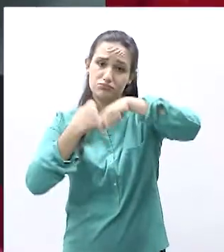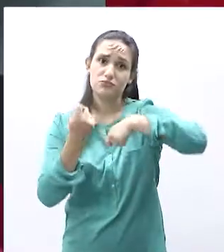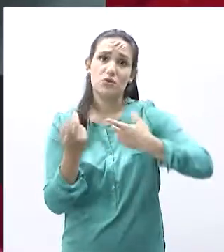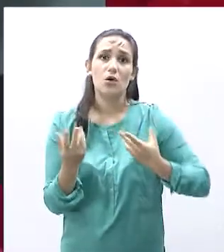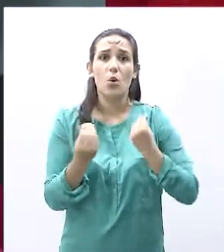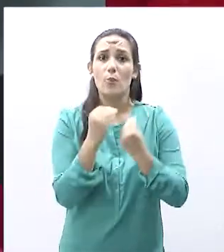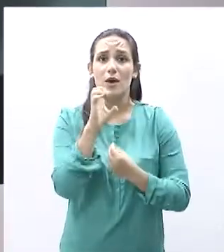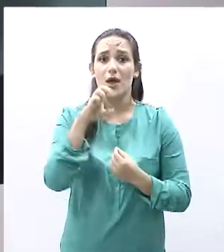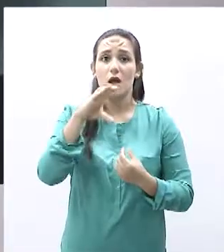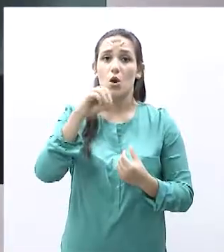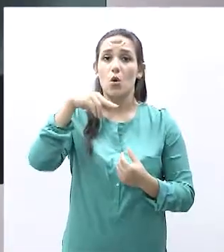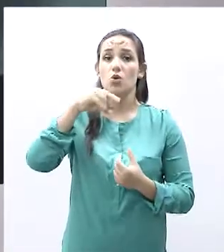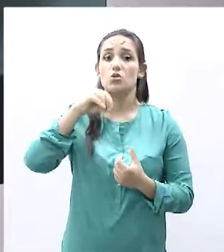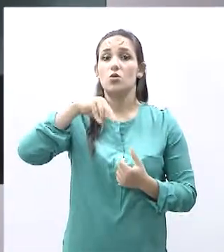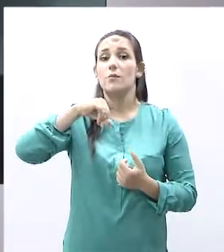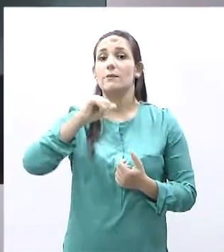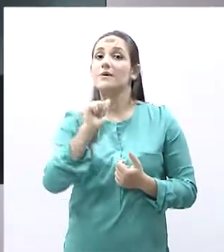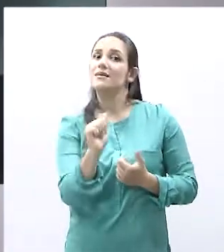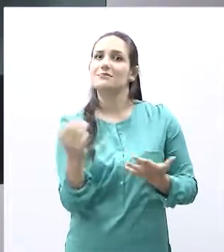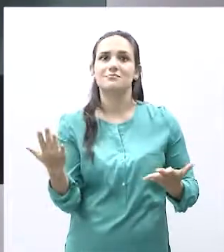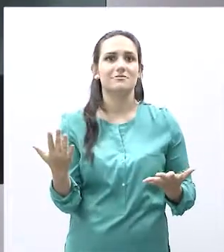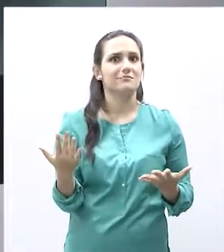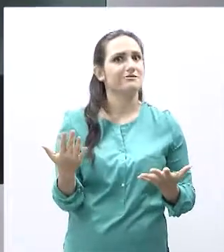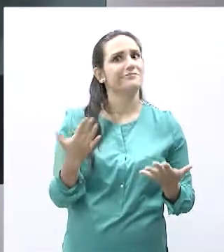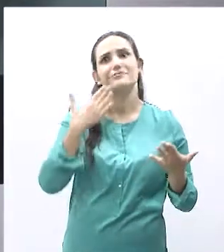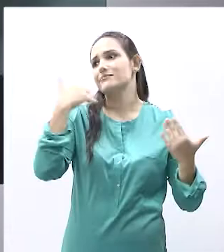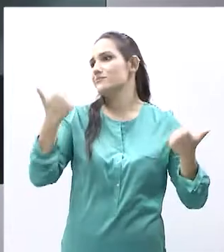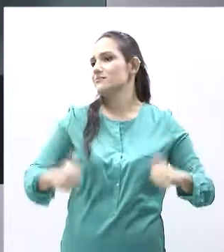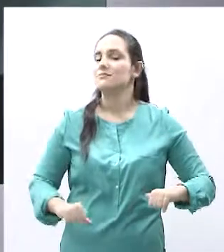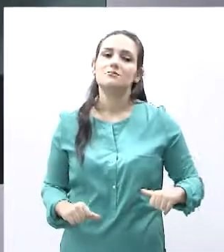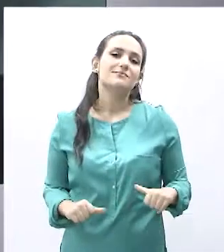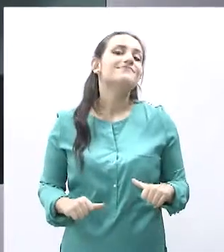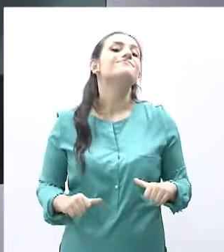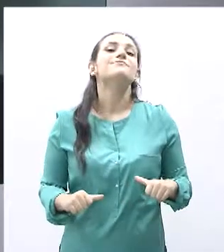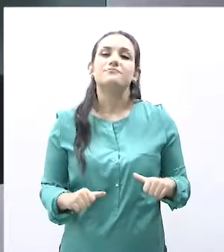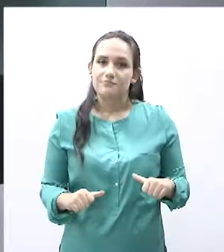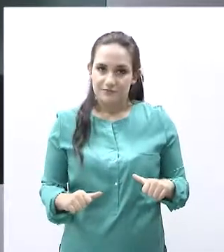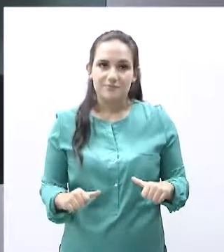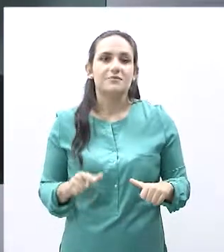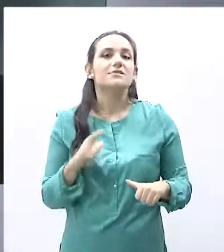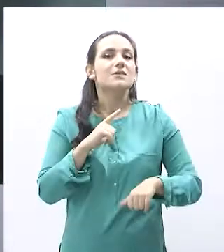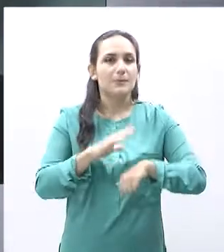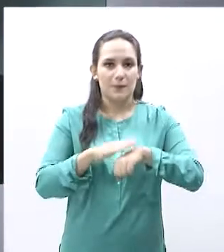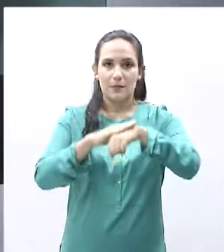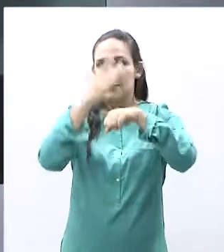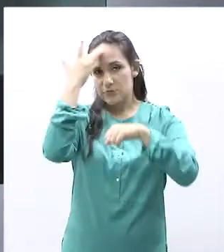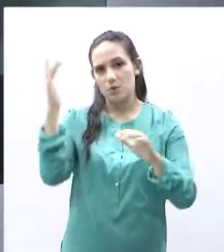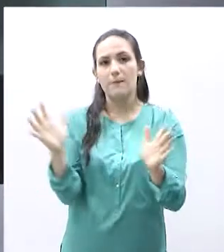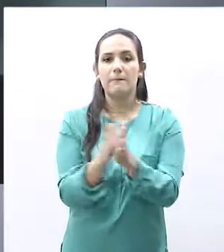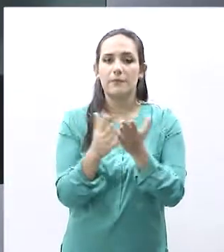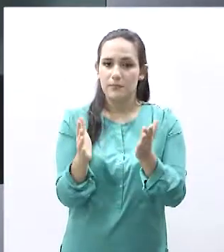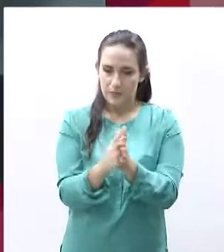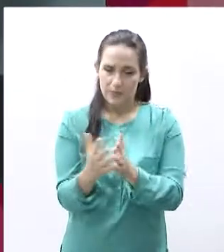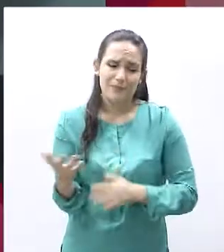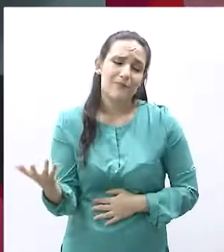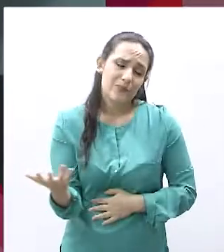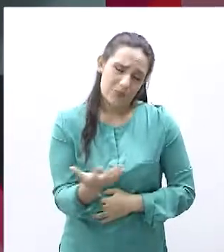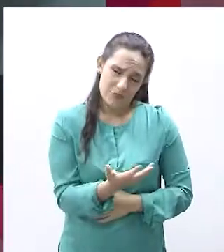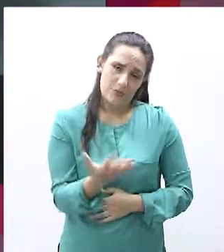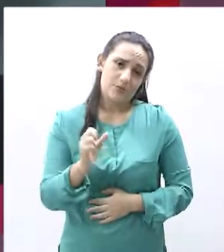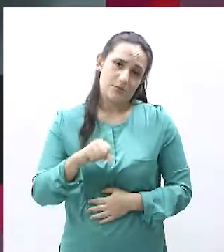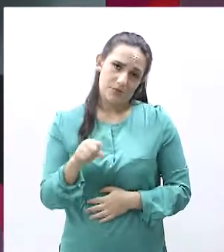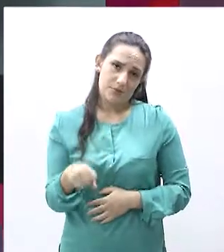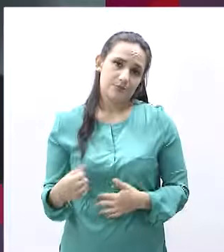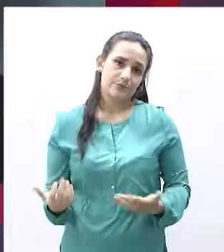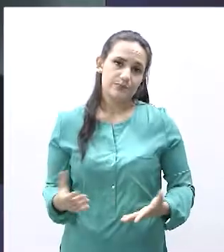estão incapacitadas. Enfim, nós temos um caos que acaba aumentando a pobreza do nosso estado, do nosso